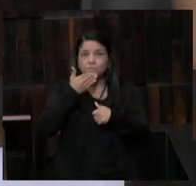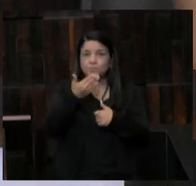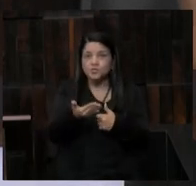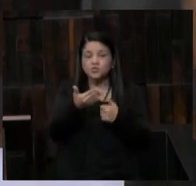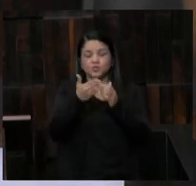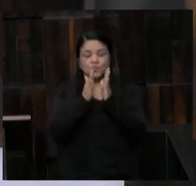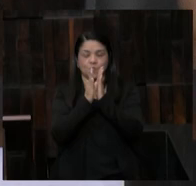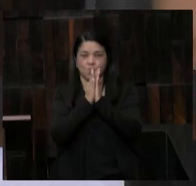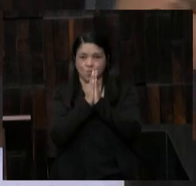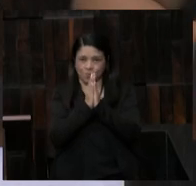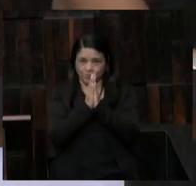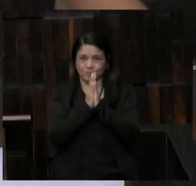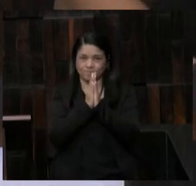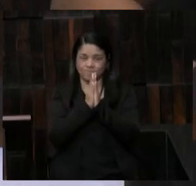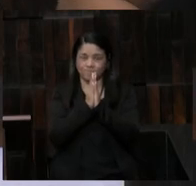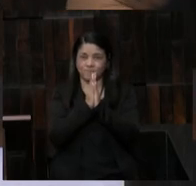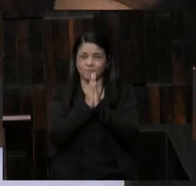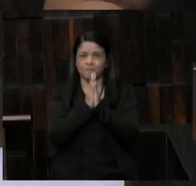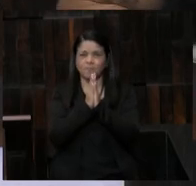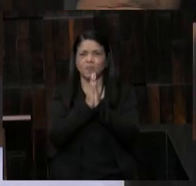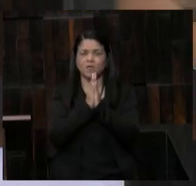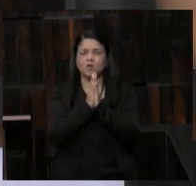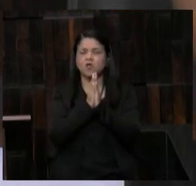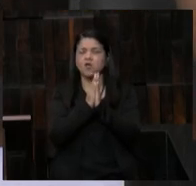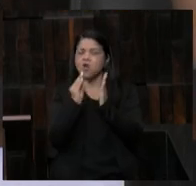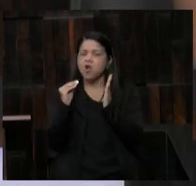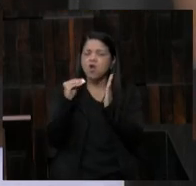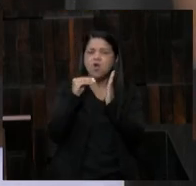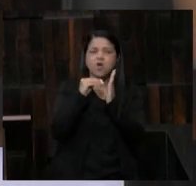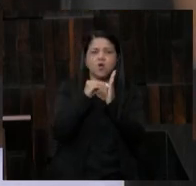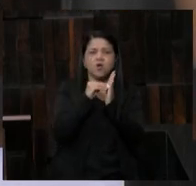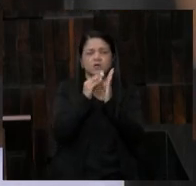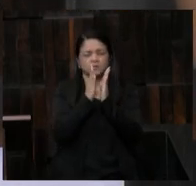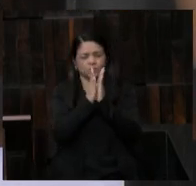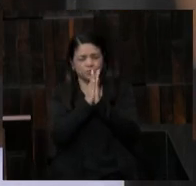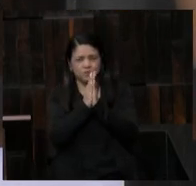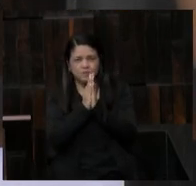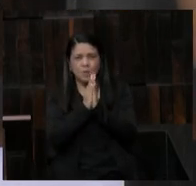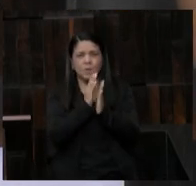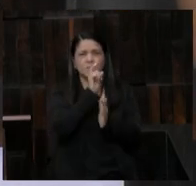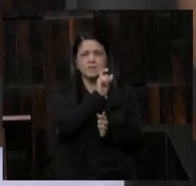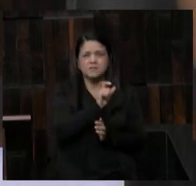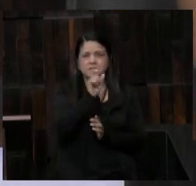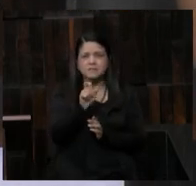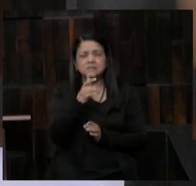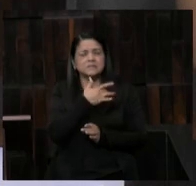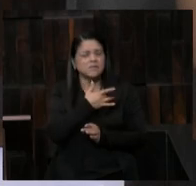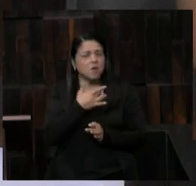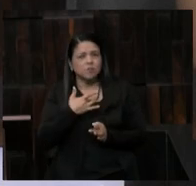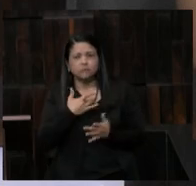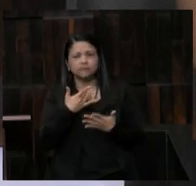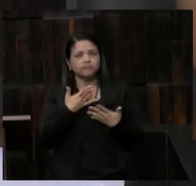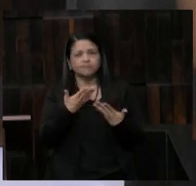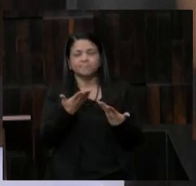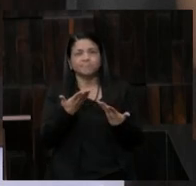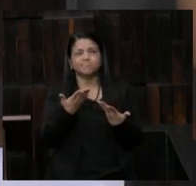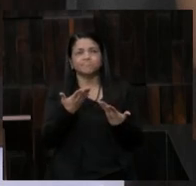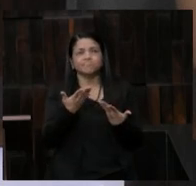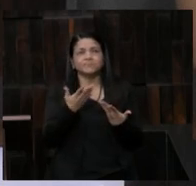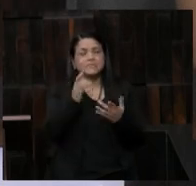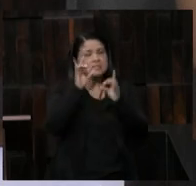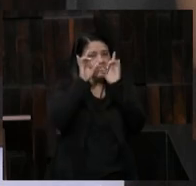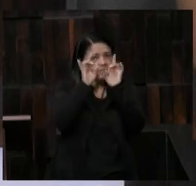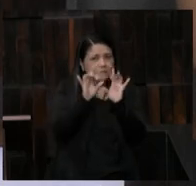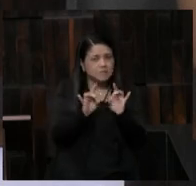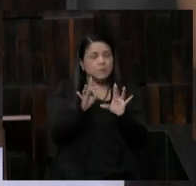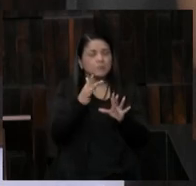intenções, sabe? Falando assim, coloque a sua intenção, você quer pedir por alguém, pela saúde de alguém. Era para falar especialmente